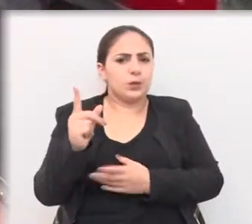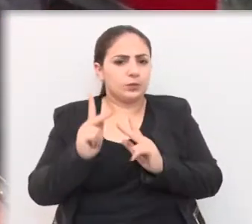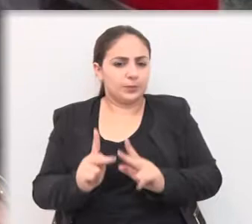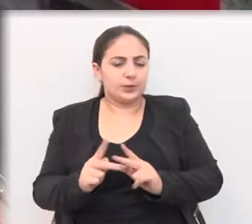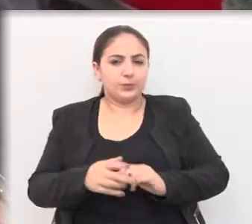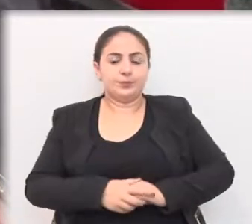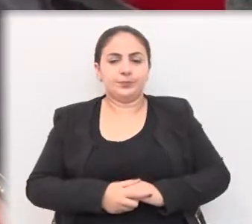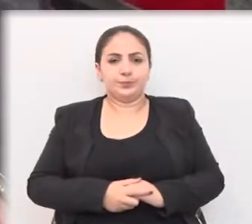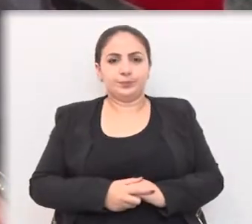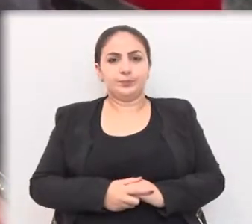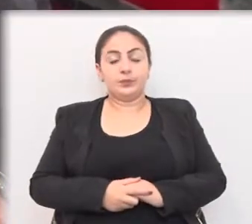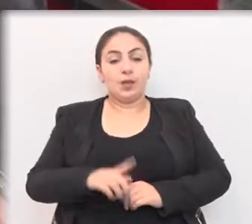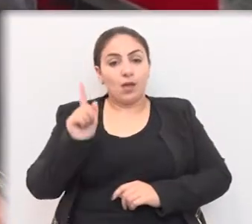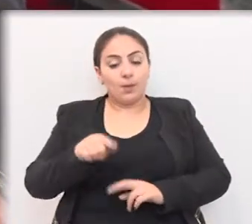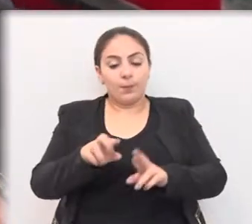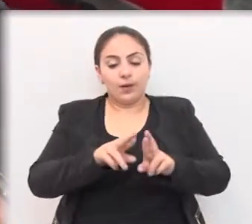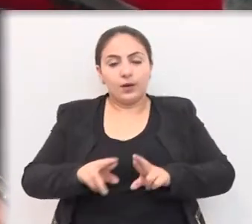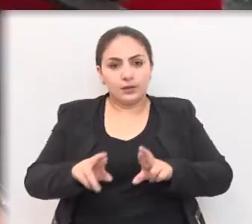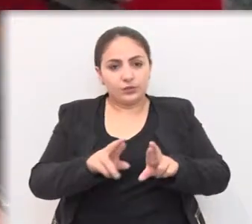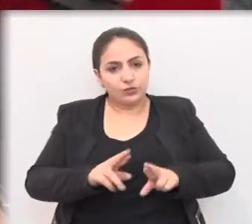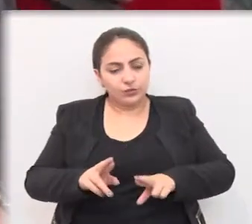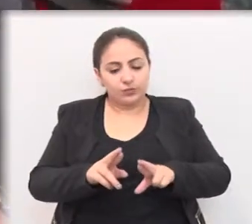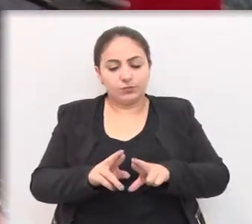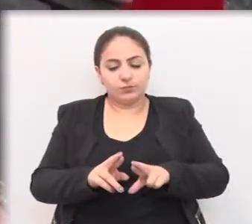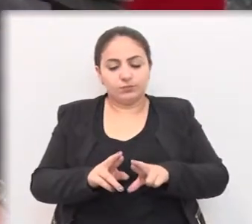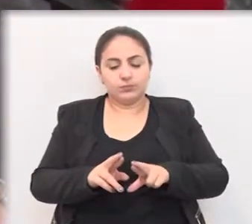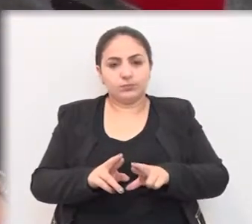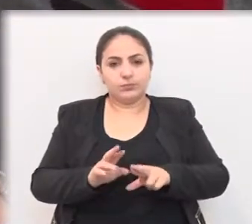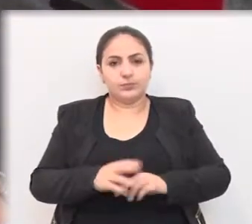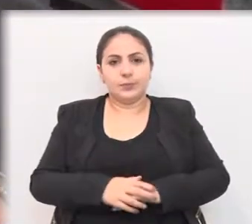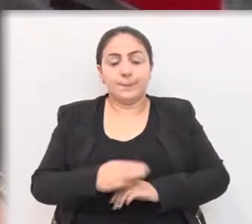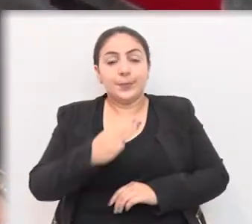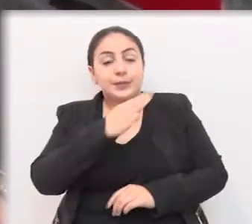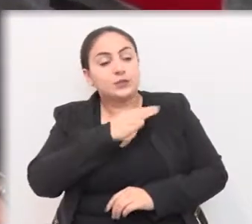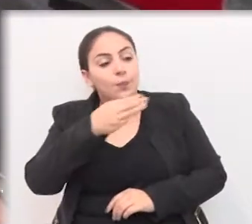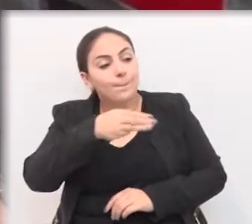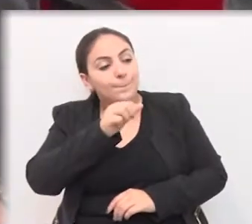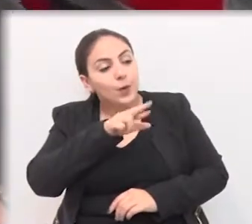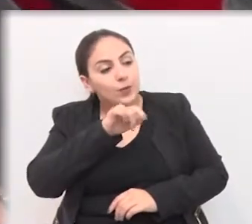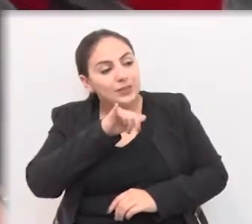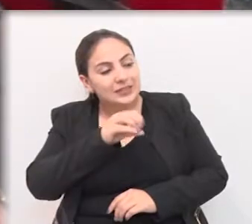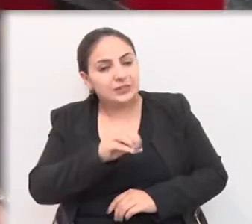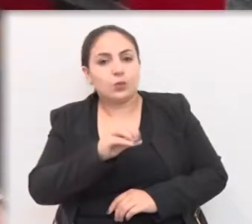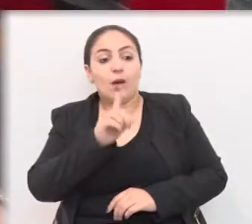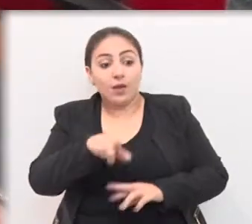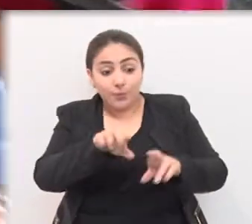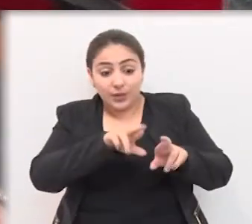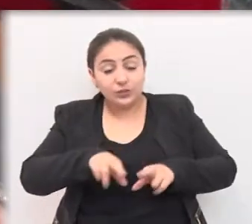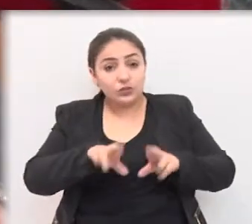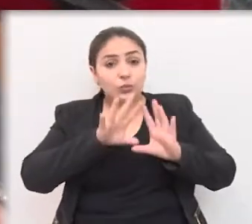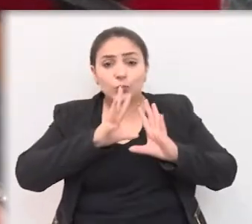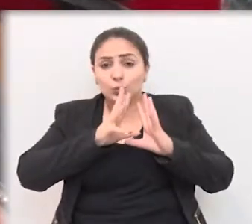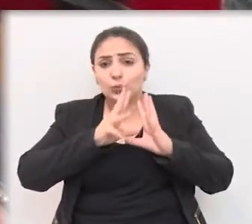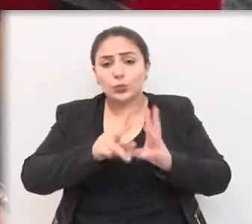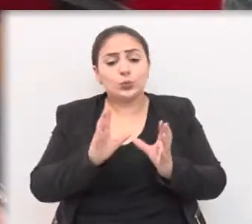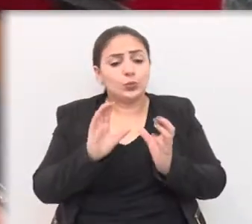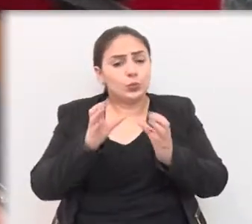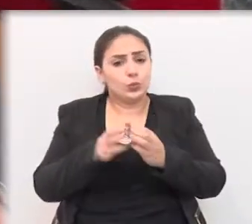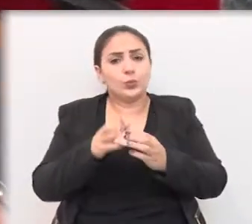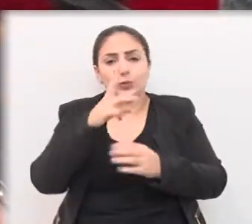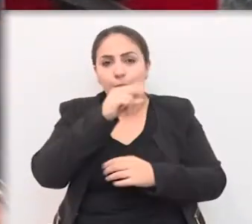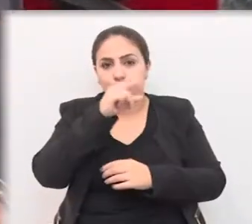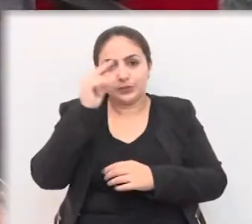de pessoas. É uma região, ministro Maurício Quintela, é uma região toda ali, é um